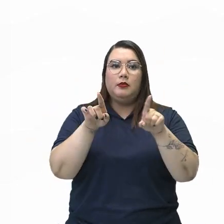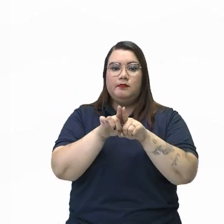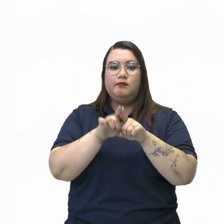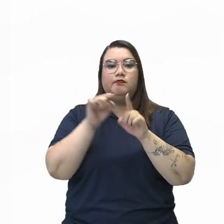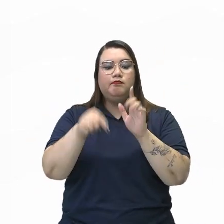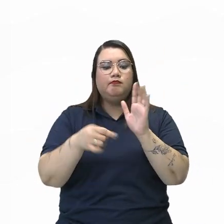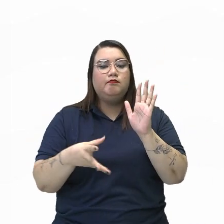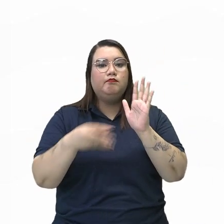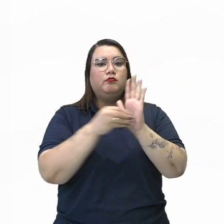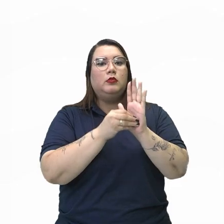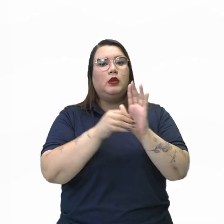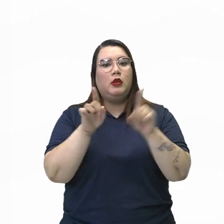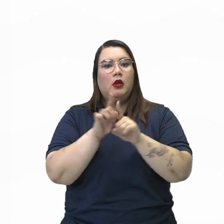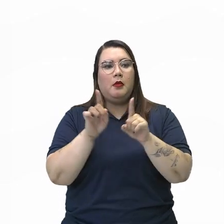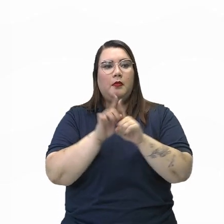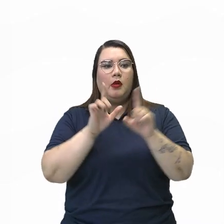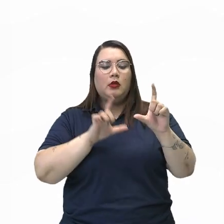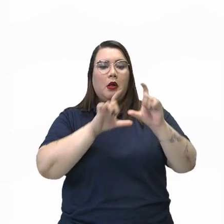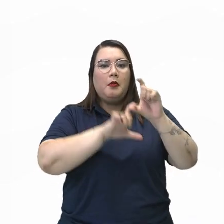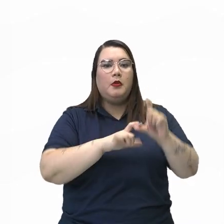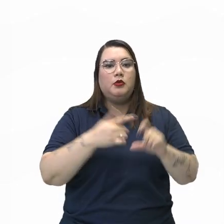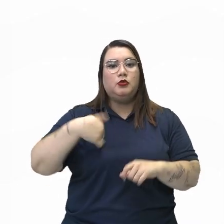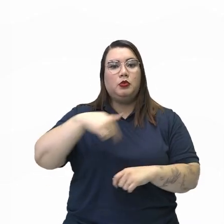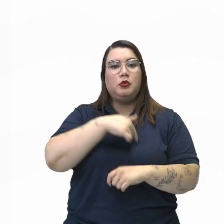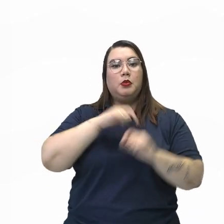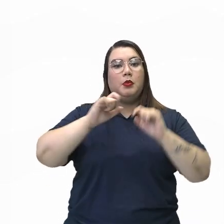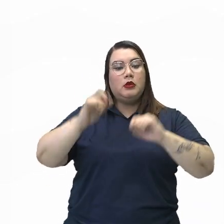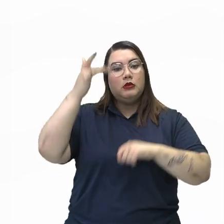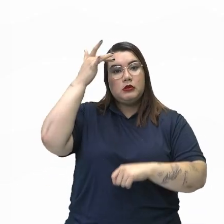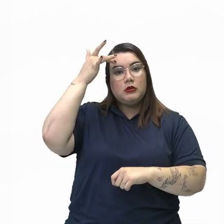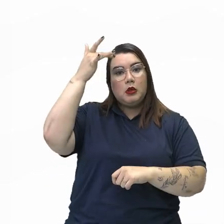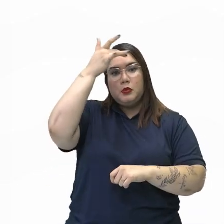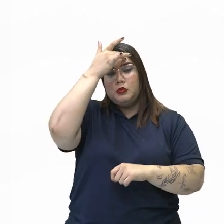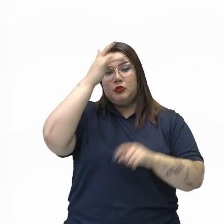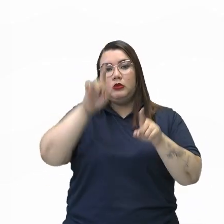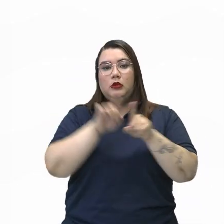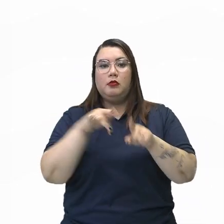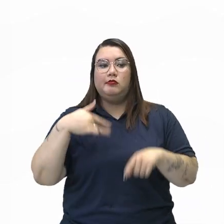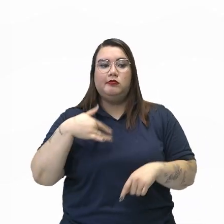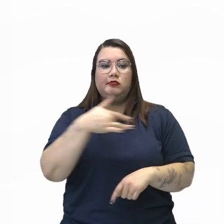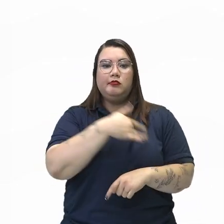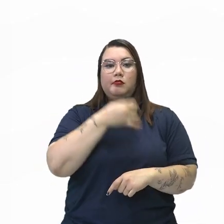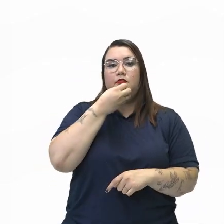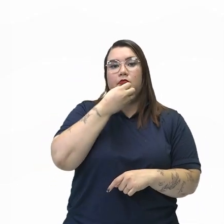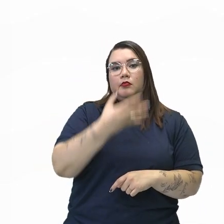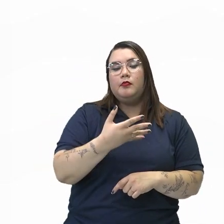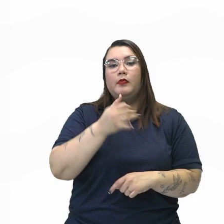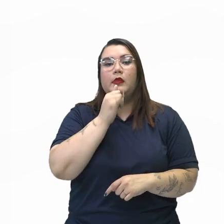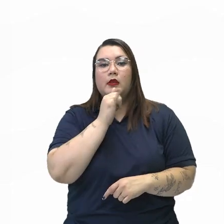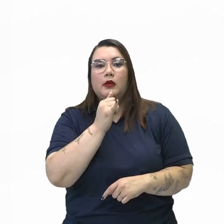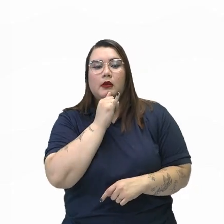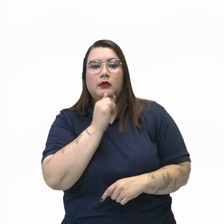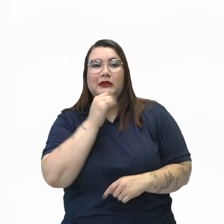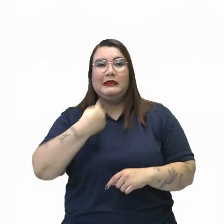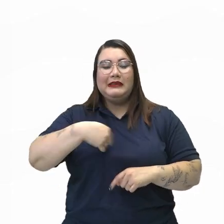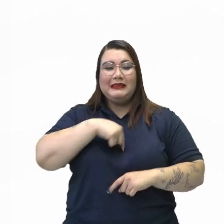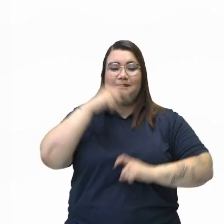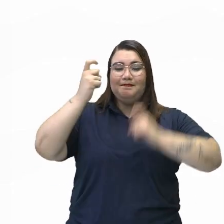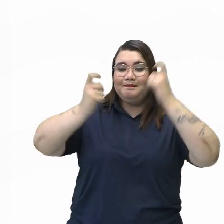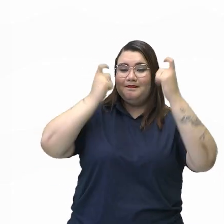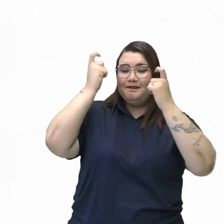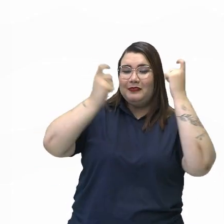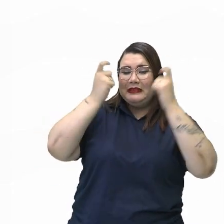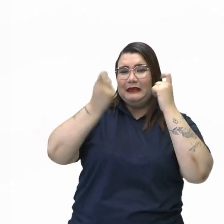Delas também dependem a nossa saúde psicológica e o nosso bem-estar. Por exemplo, quando nós estamos